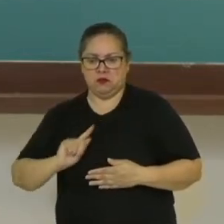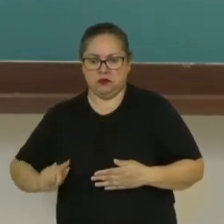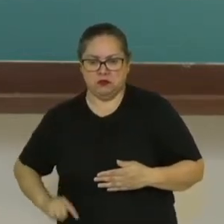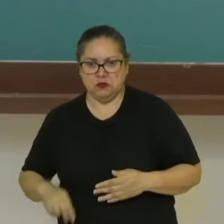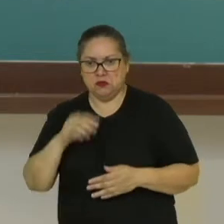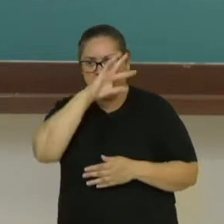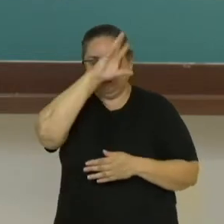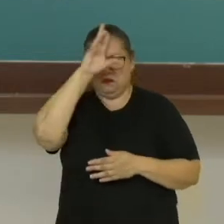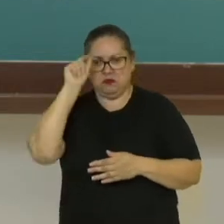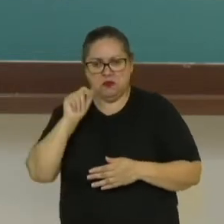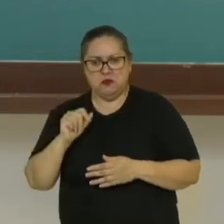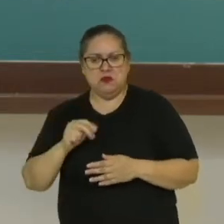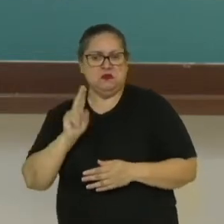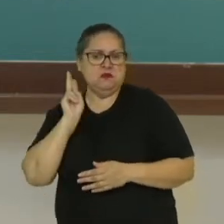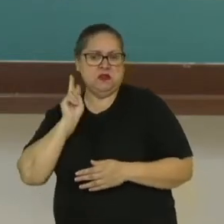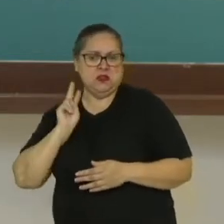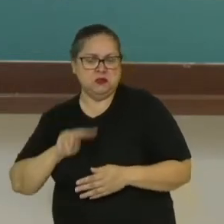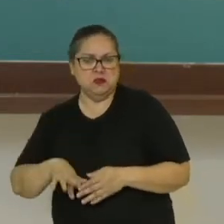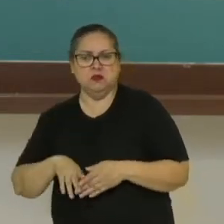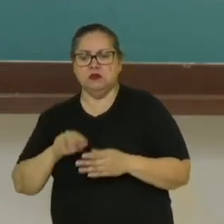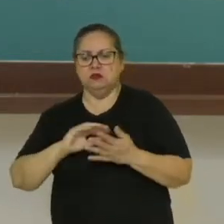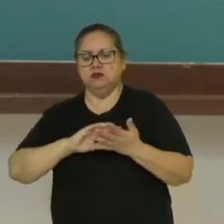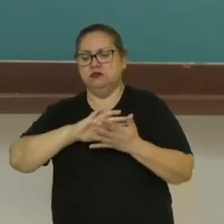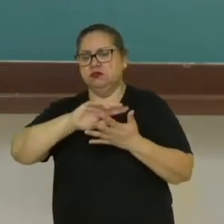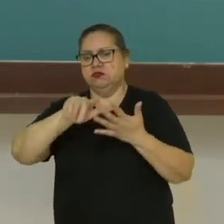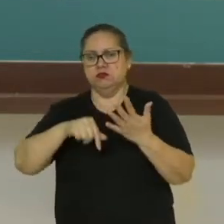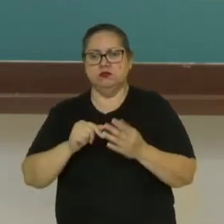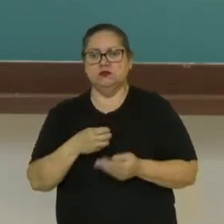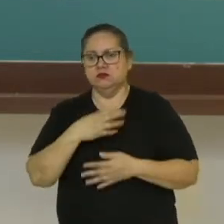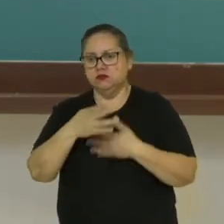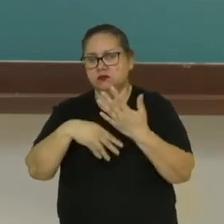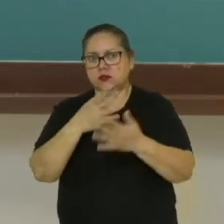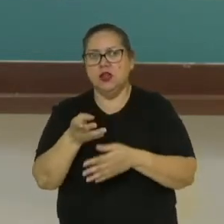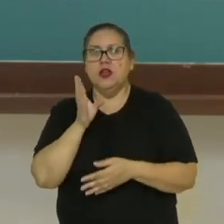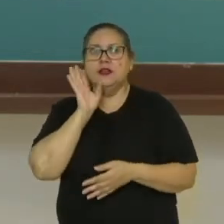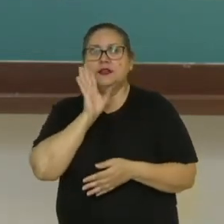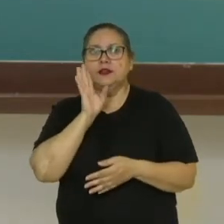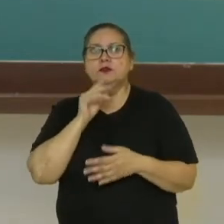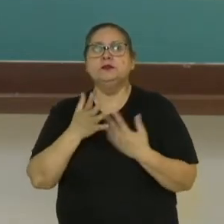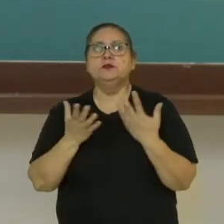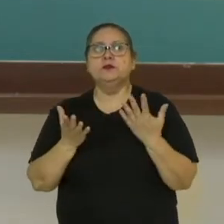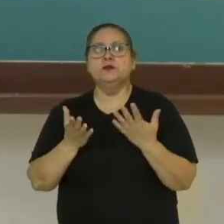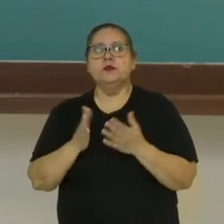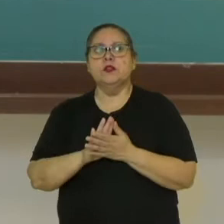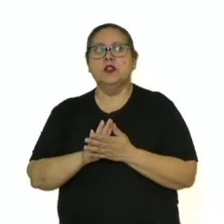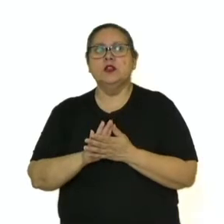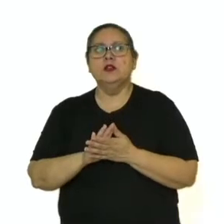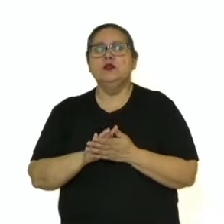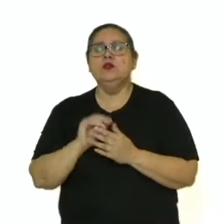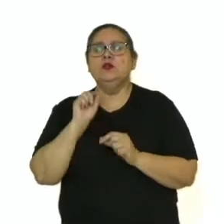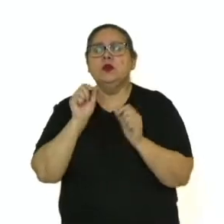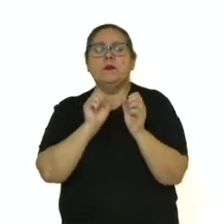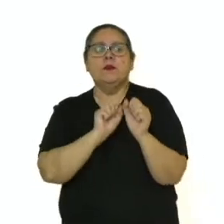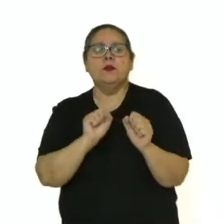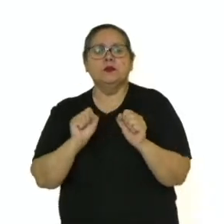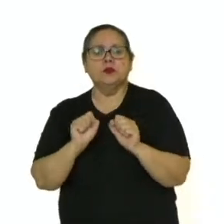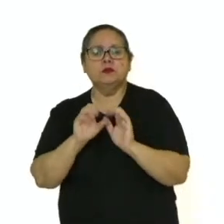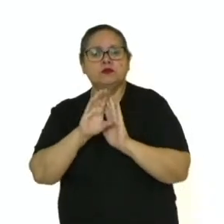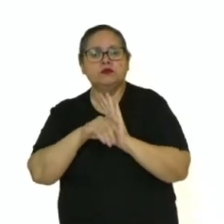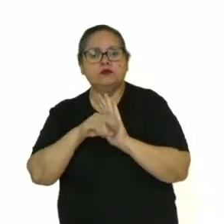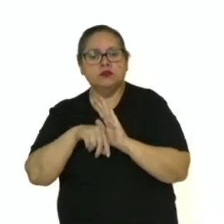de um senador, de um vereador, e assim por diante. Legal? Então, o poder é um